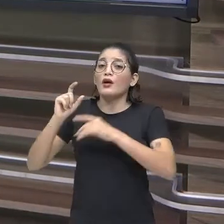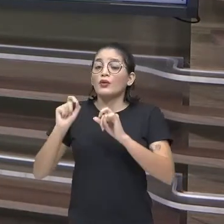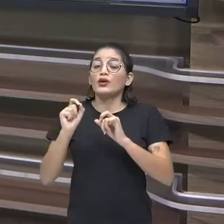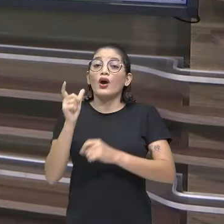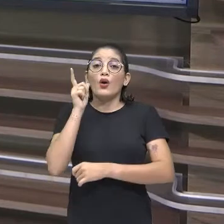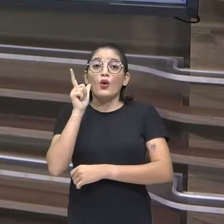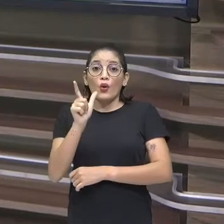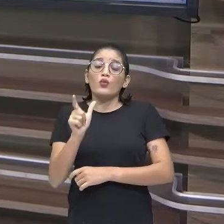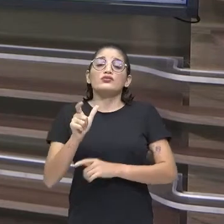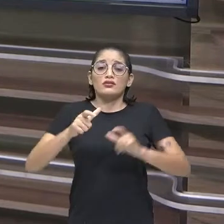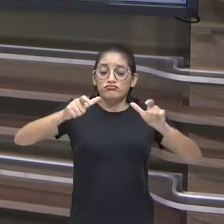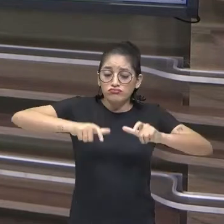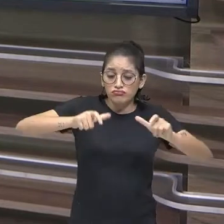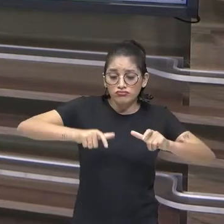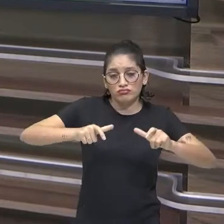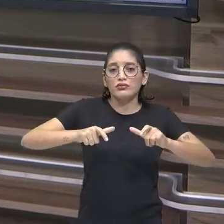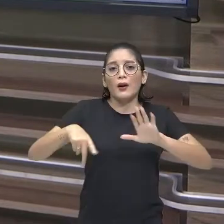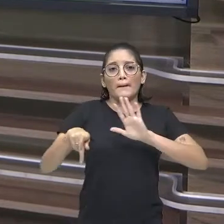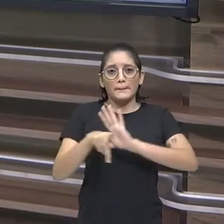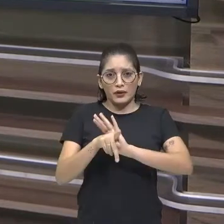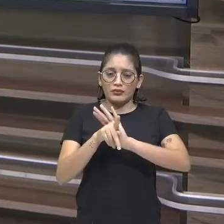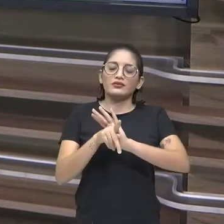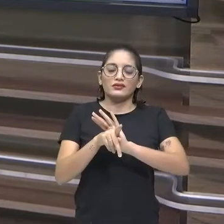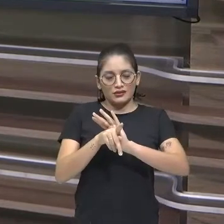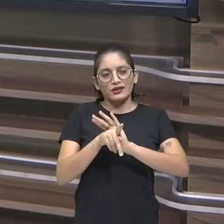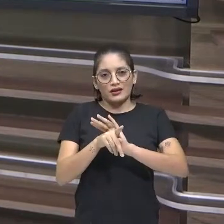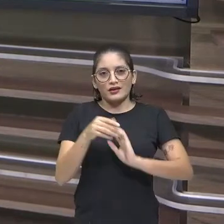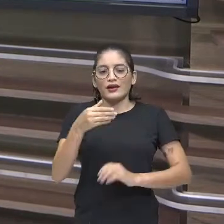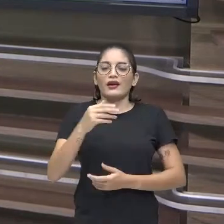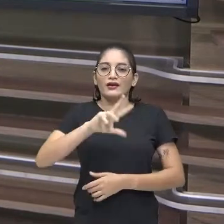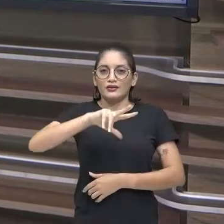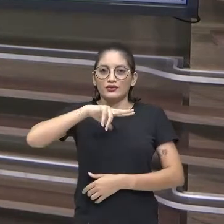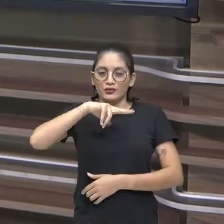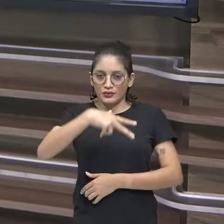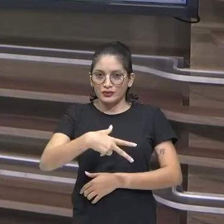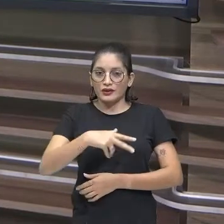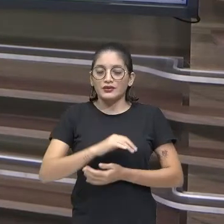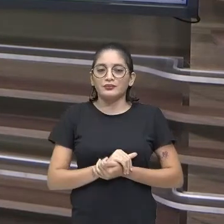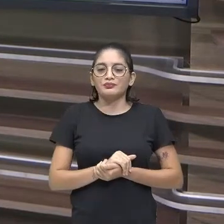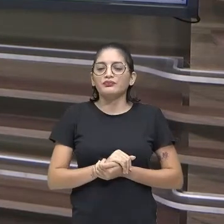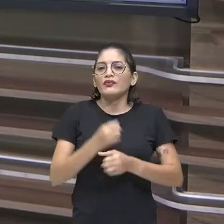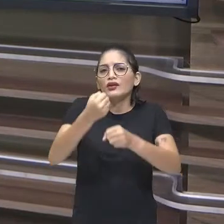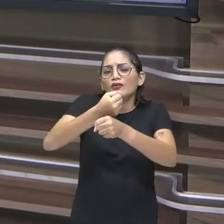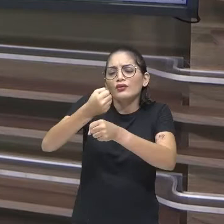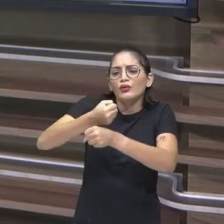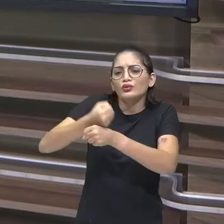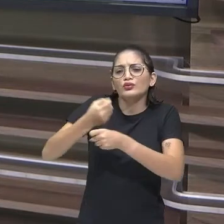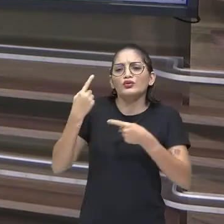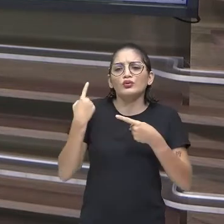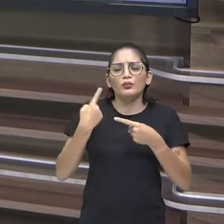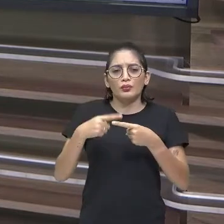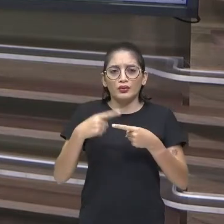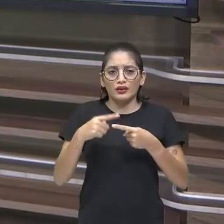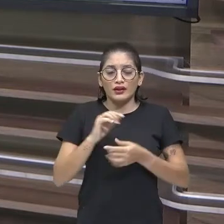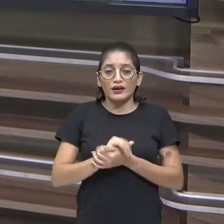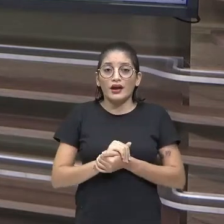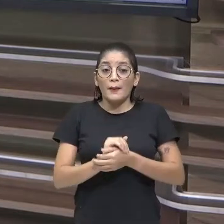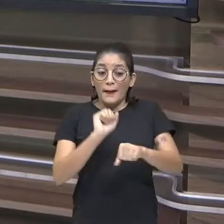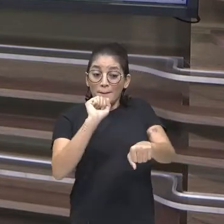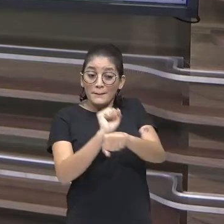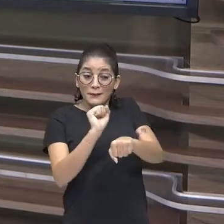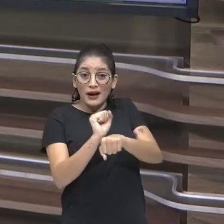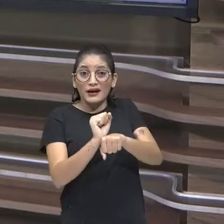território aos portugueses, à coroa portuguesa. Esses fortes eram construídos justamente para frear a